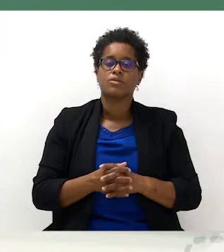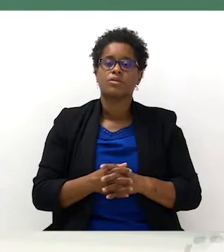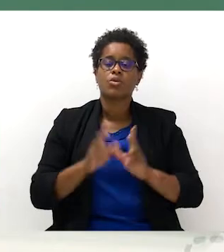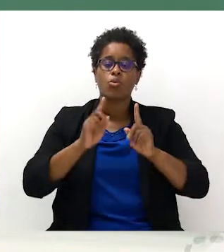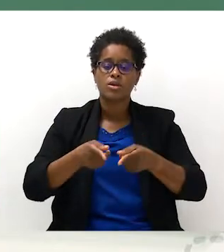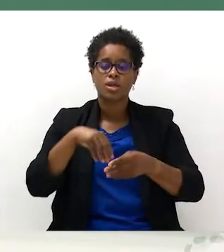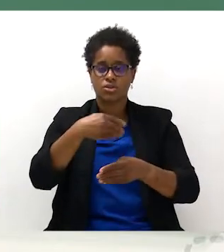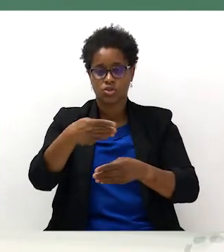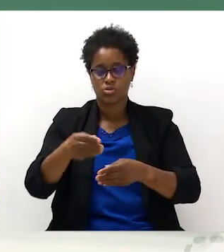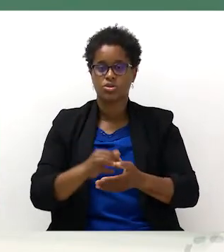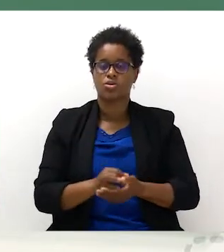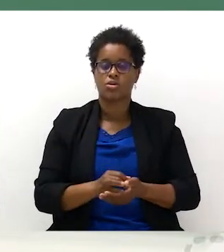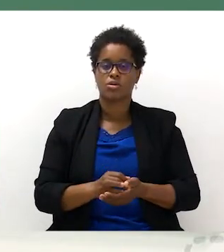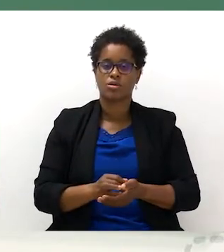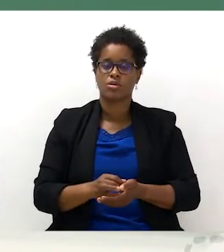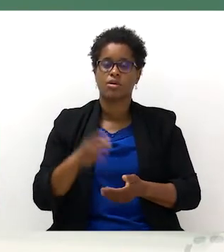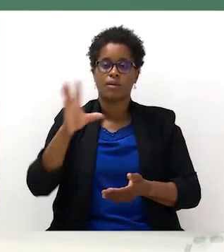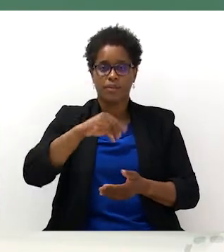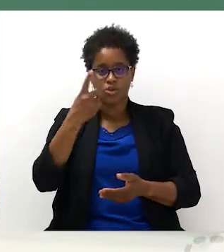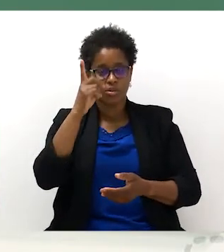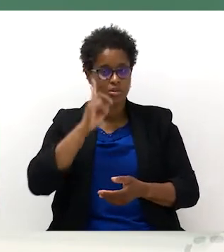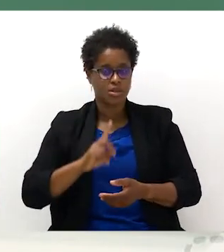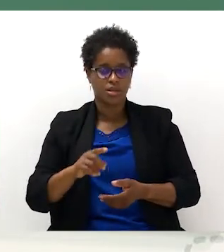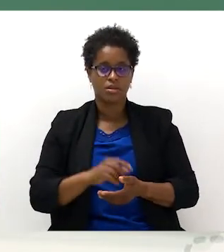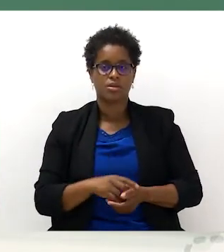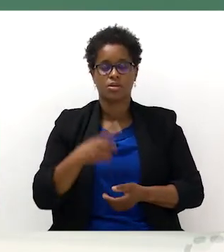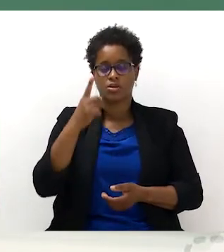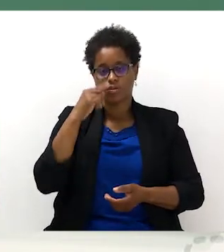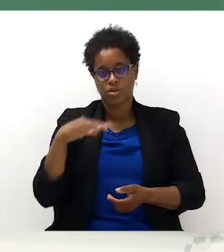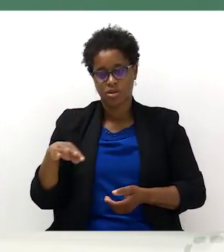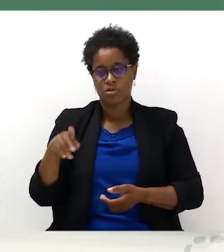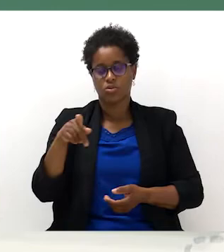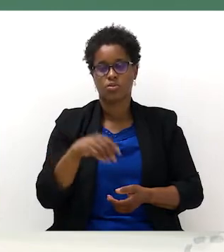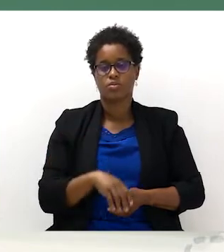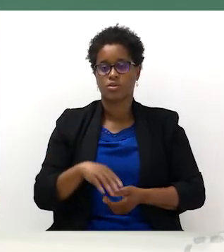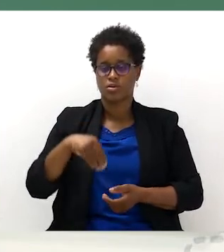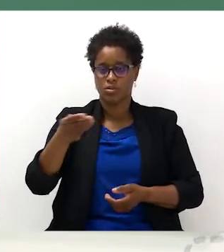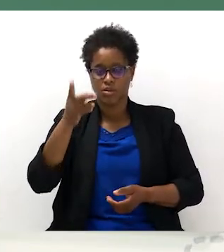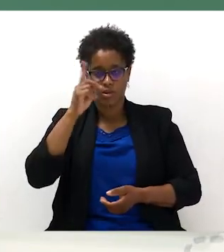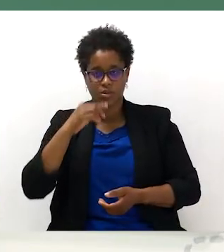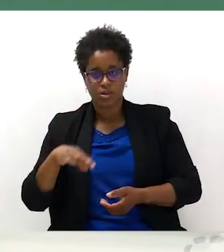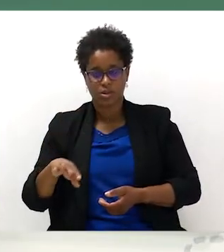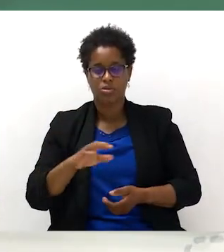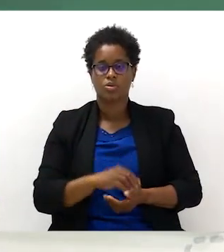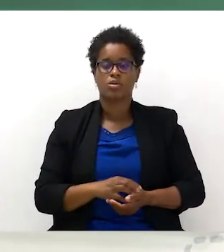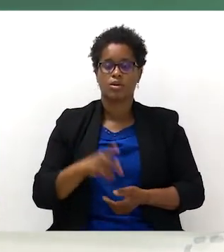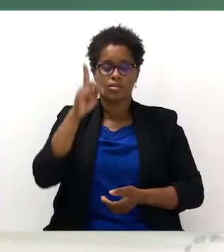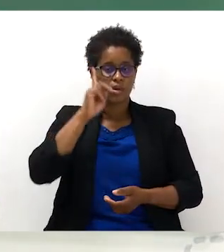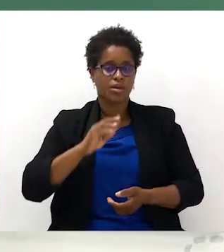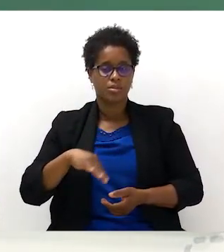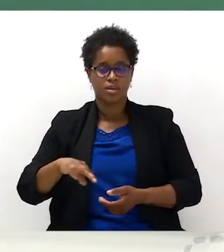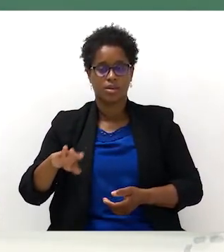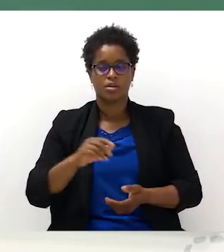começar a distribuição. Vai para a menina, para o menino para o menino, para a